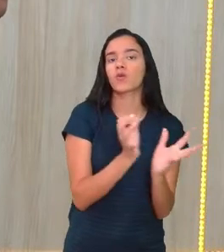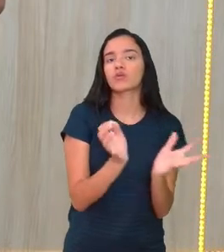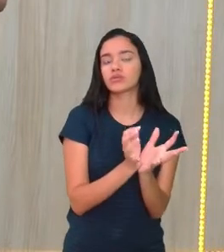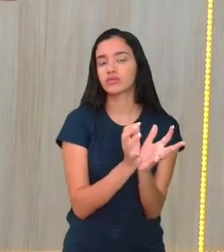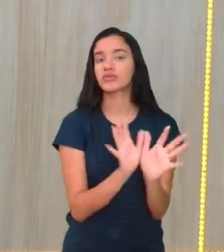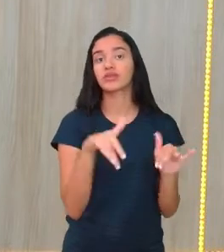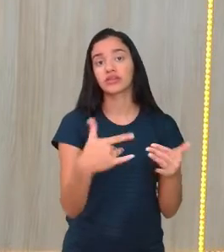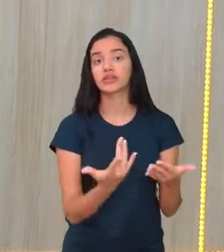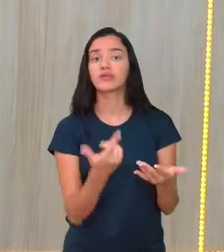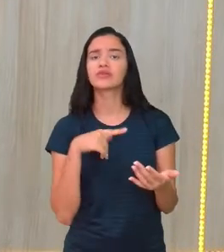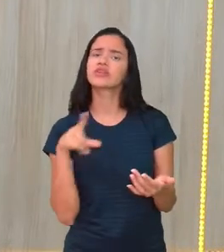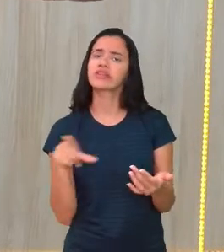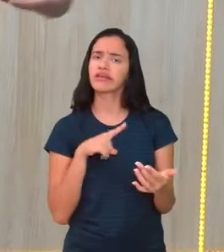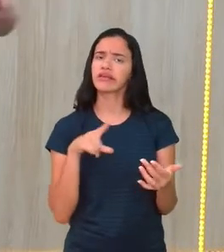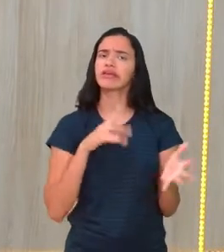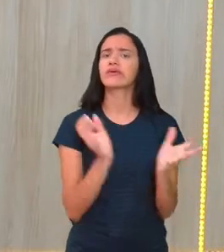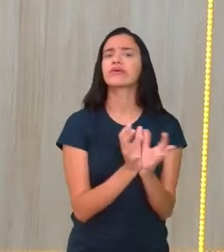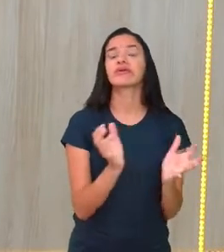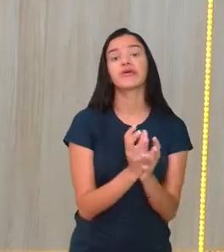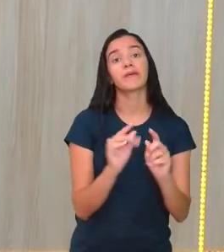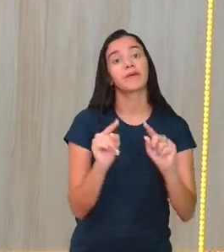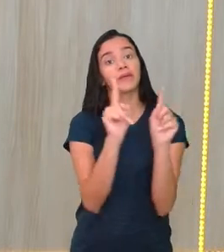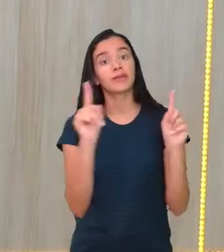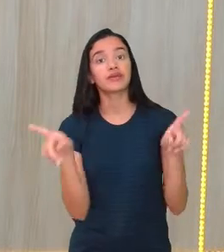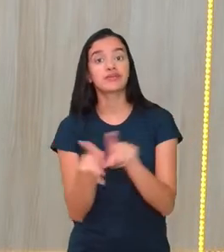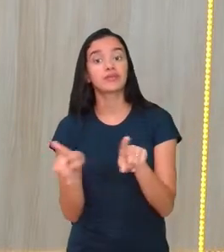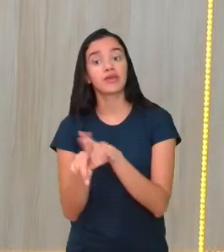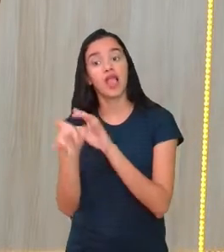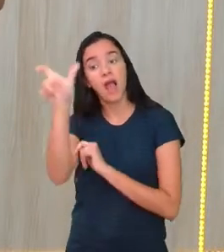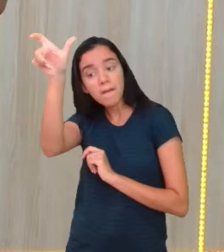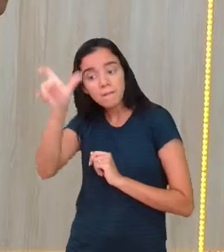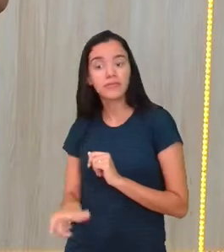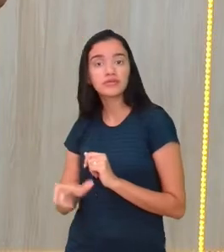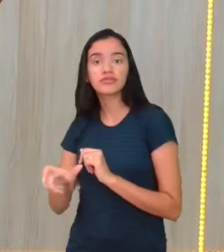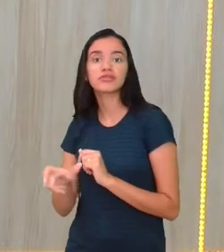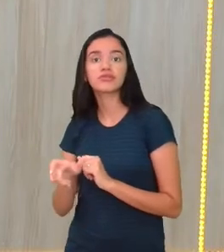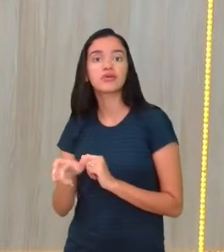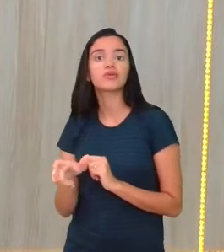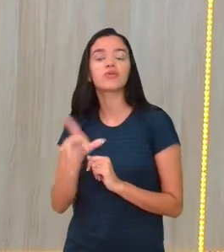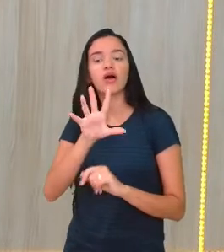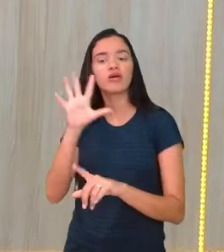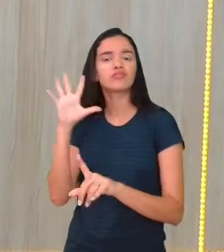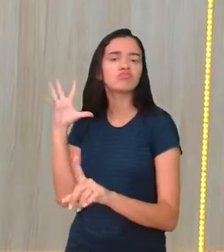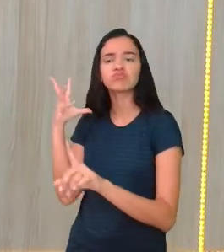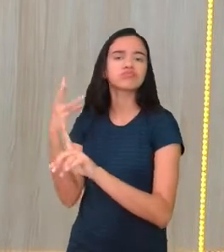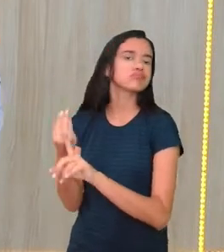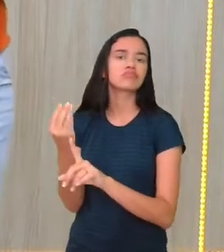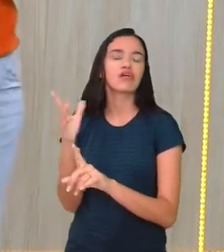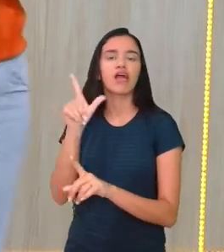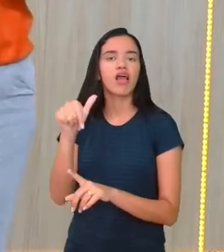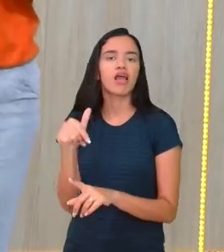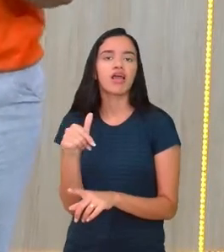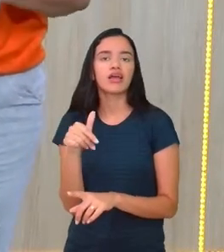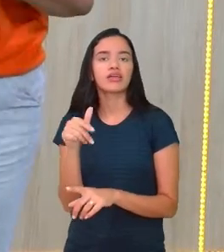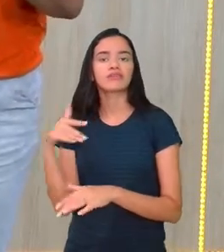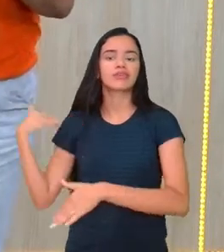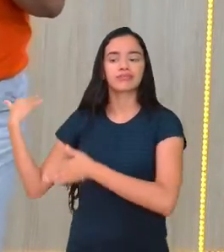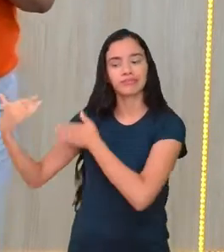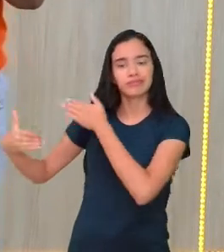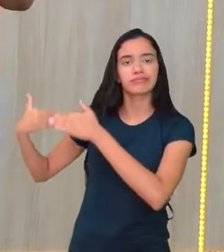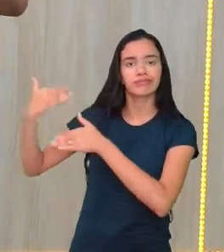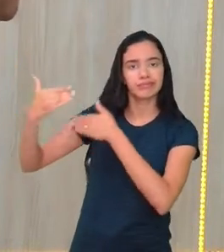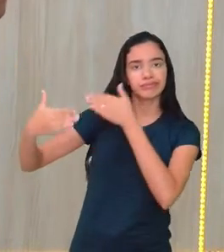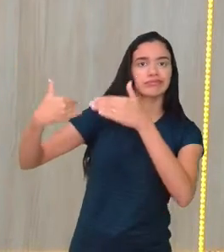Então, existe o coletivo, mas existe também aquela pessoa, né, aquele artista que vem dessa tradição